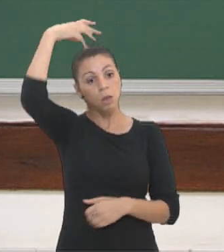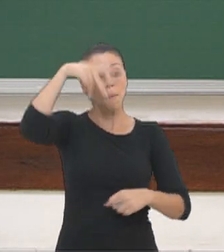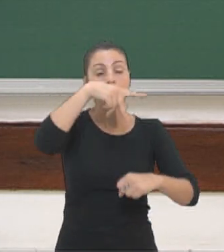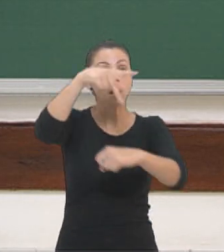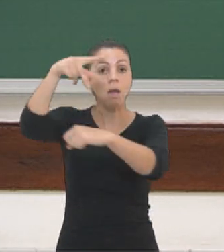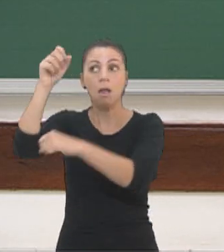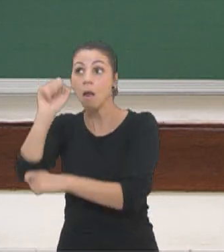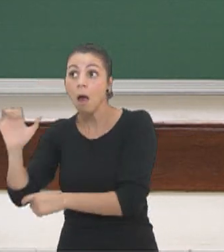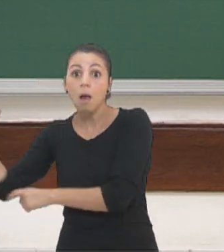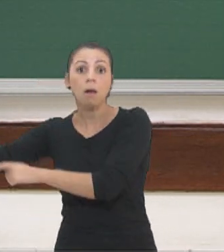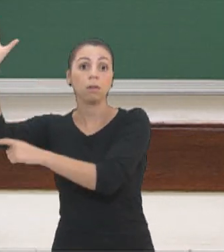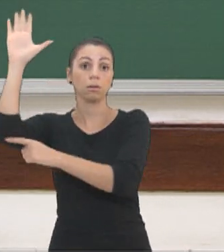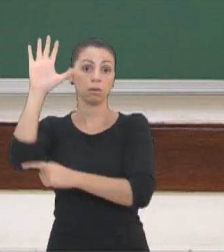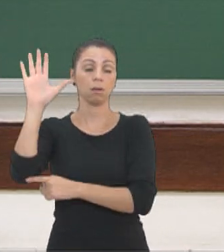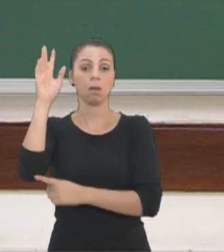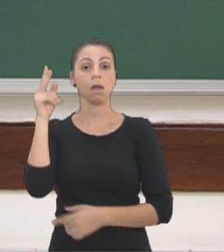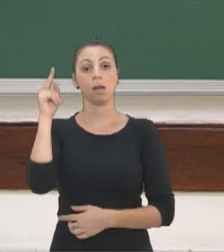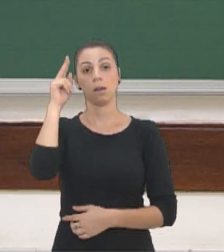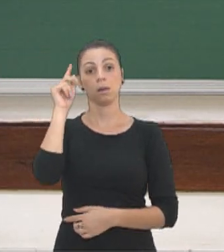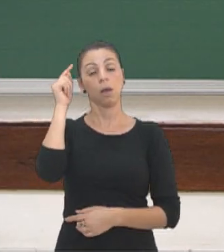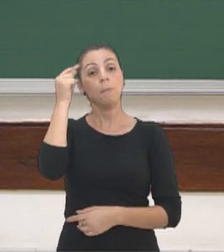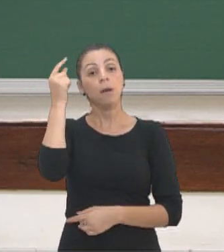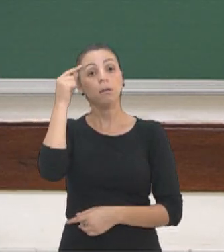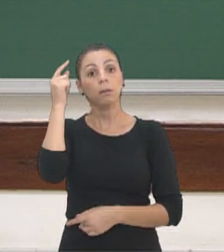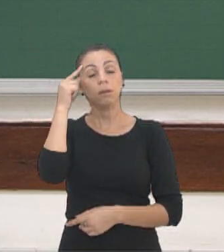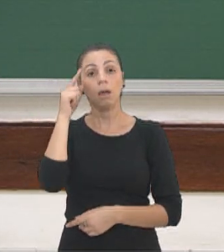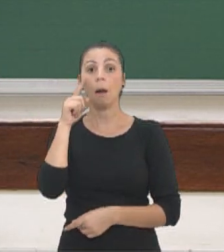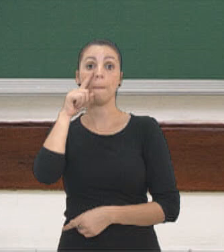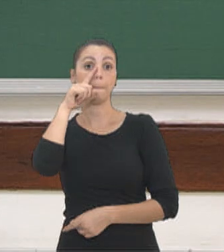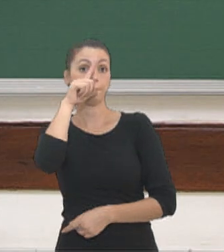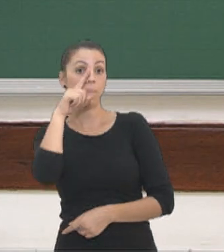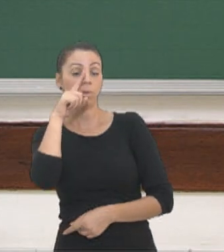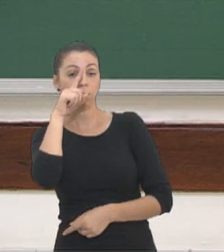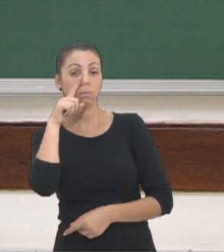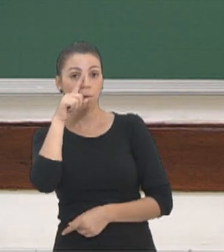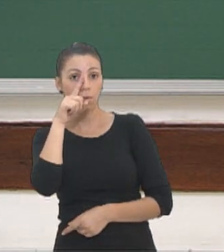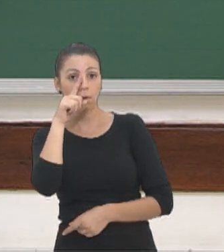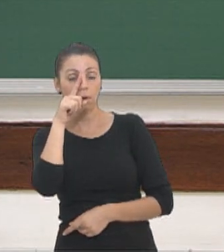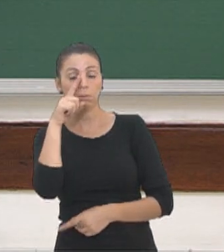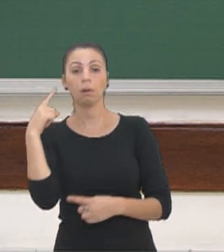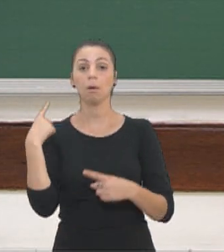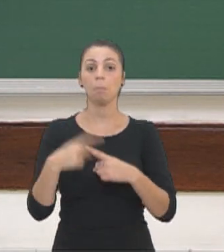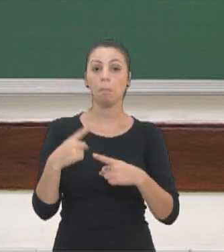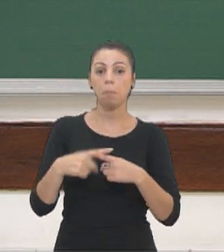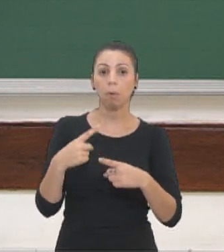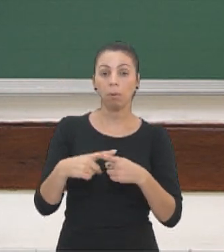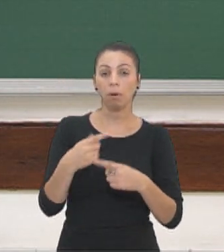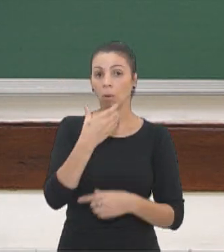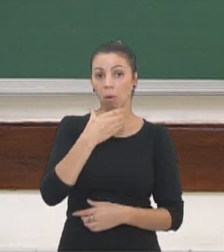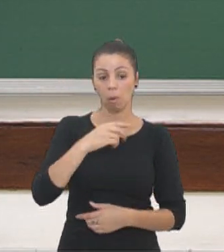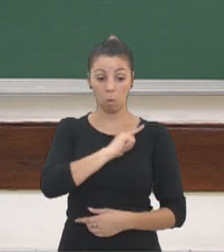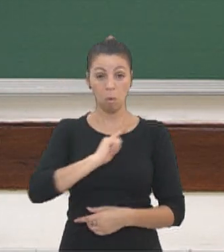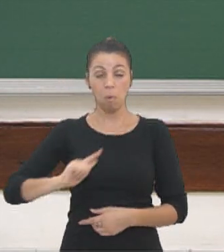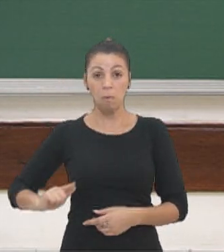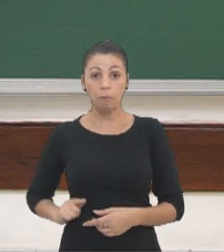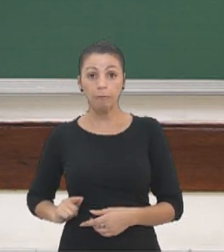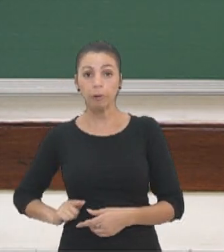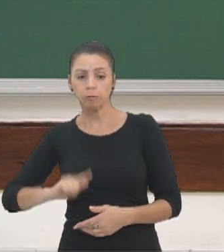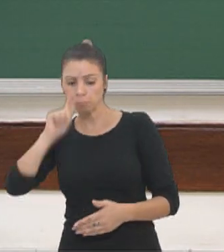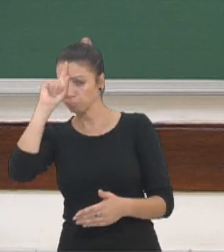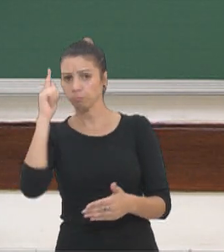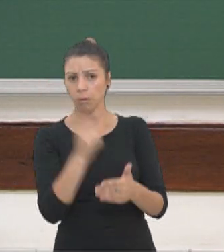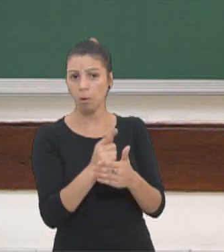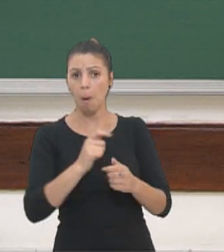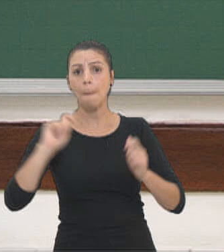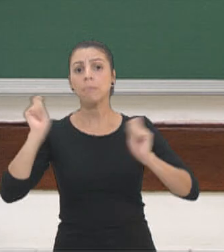Europa. Uma ideia pode ser muito perigosa, principalmente para governos autoritários. Então era necessário